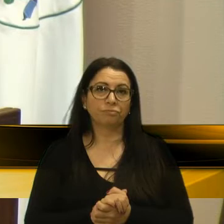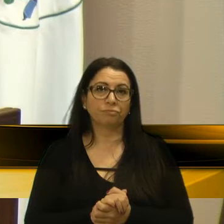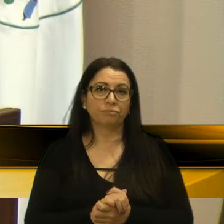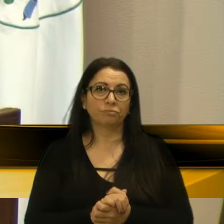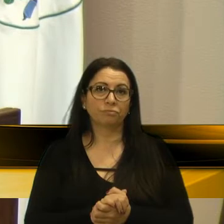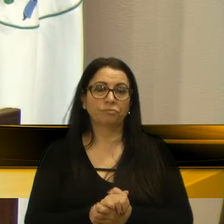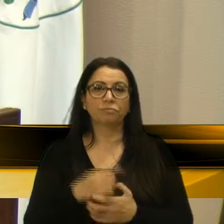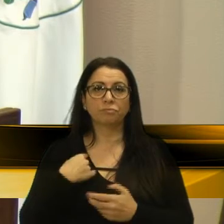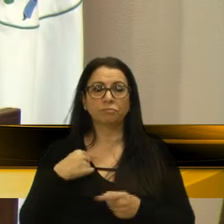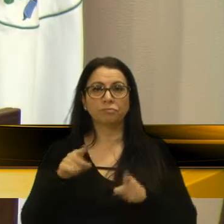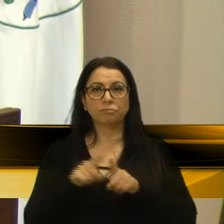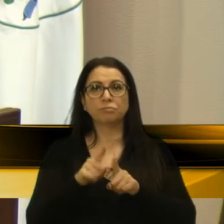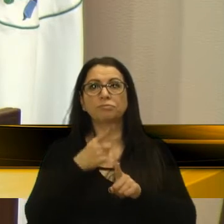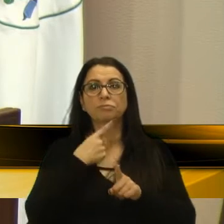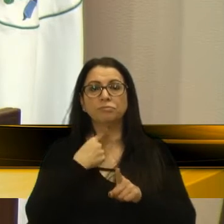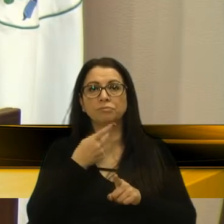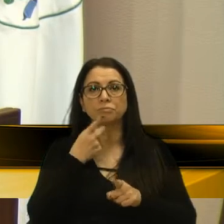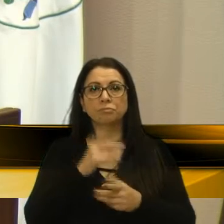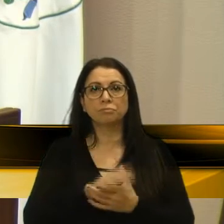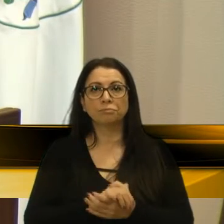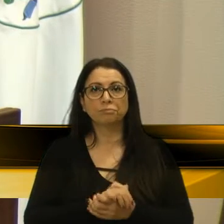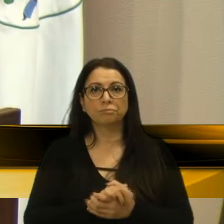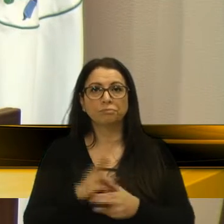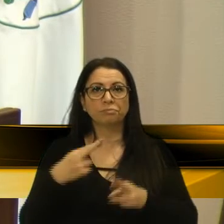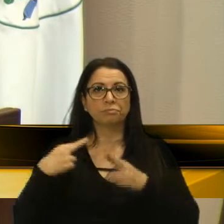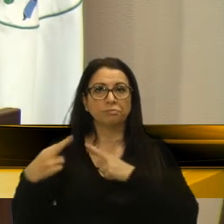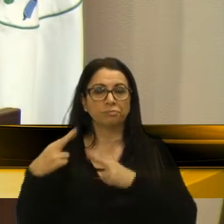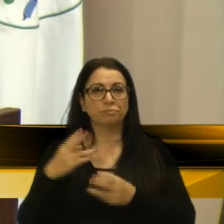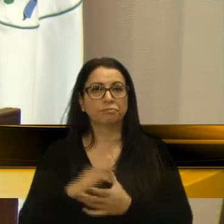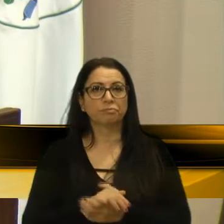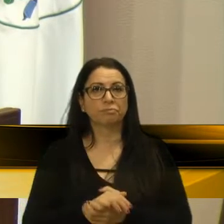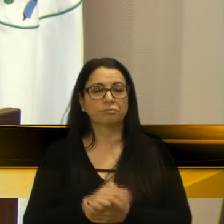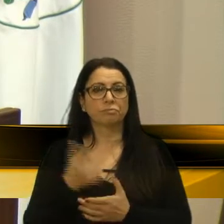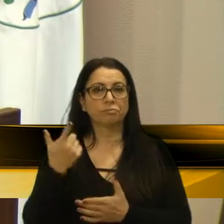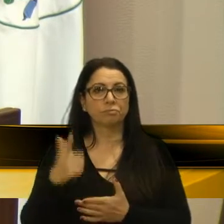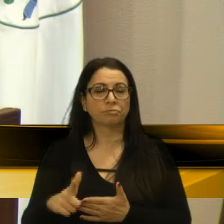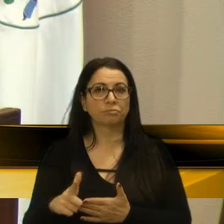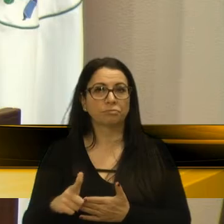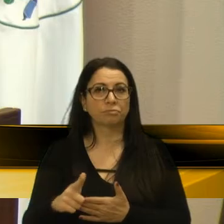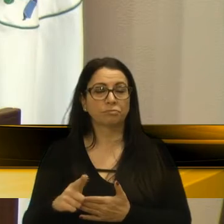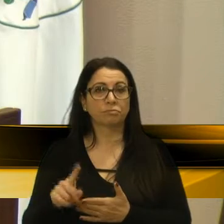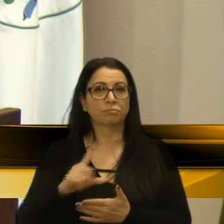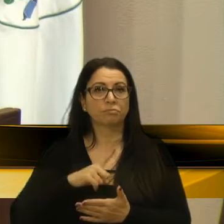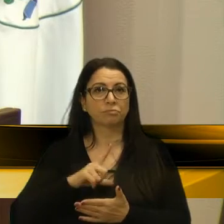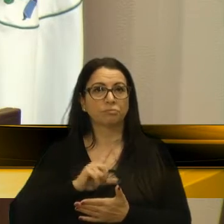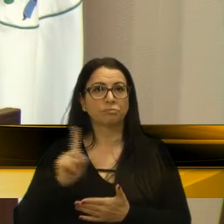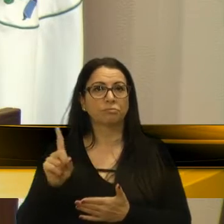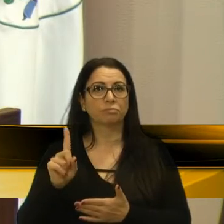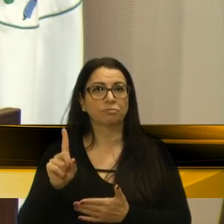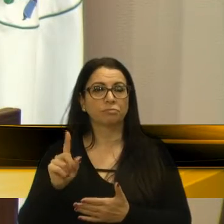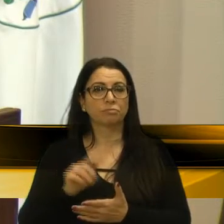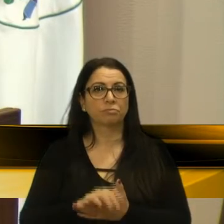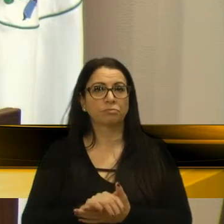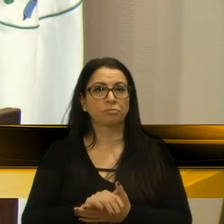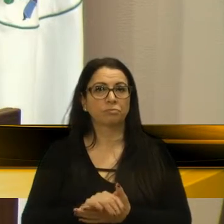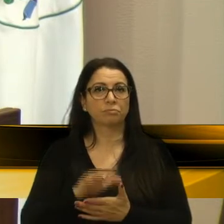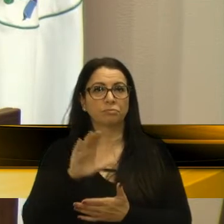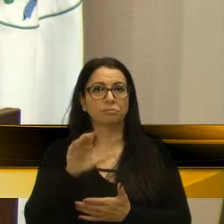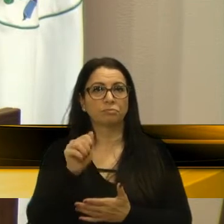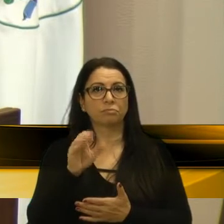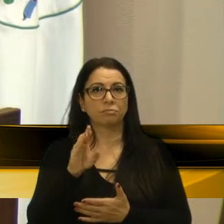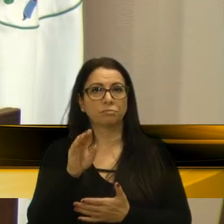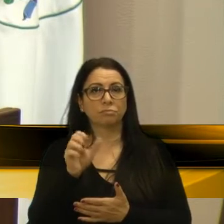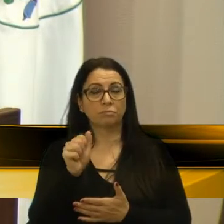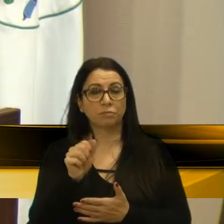Eu também gostaria de comentar, né, em relação a isso, novamente, quando estivemos na ACAT, em Santa